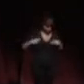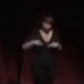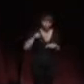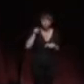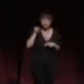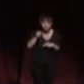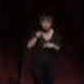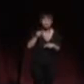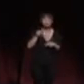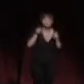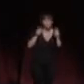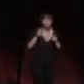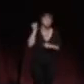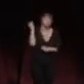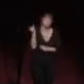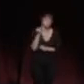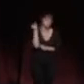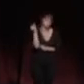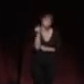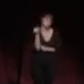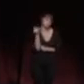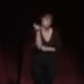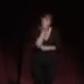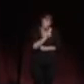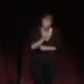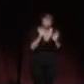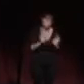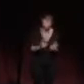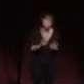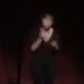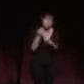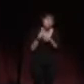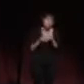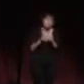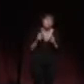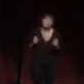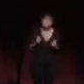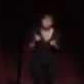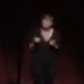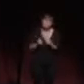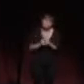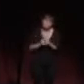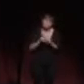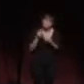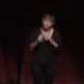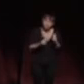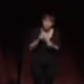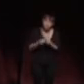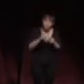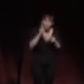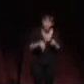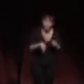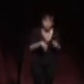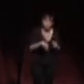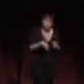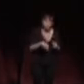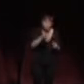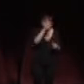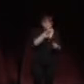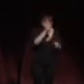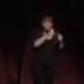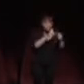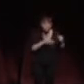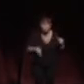hoje é muito importante para poder garantir esse aspecto do aspecto